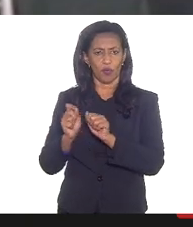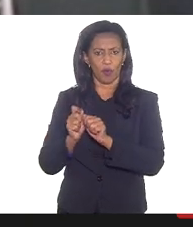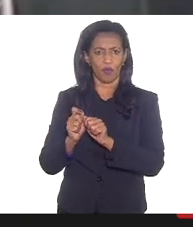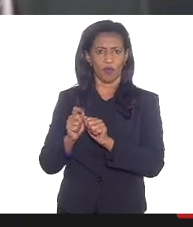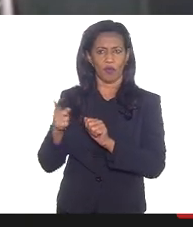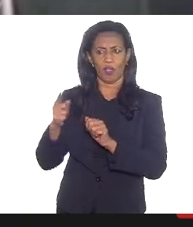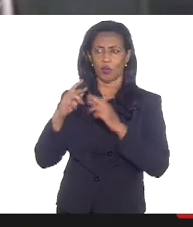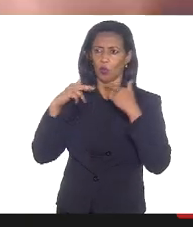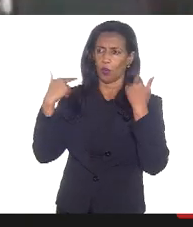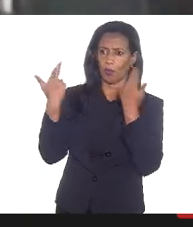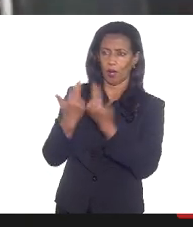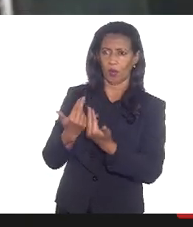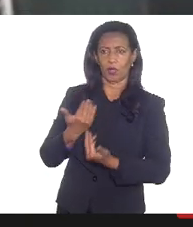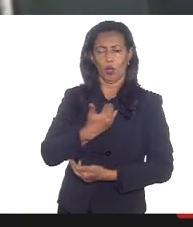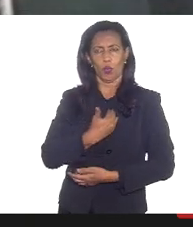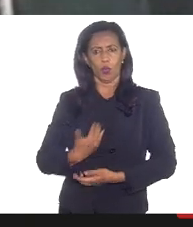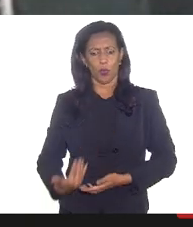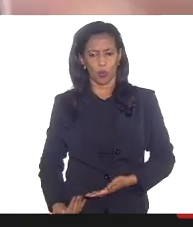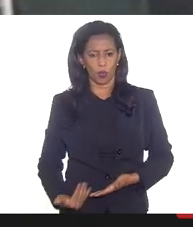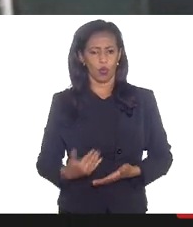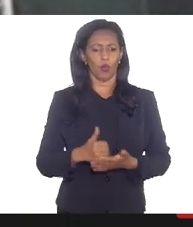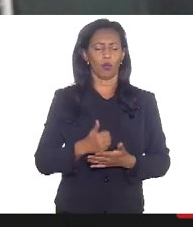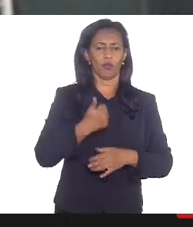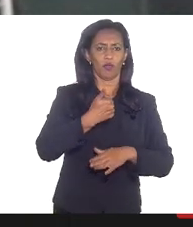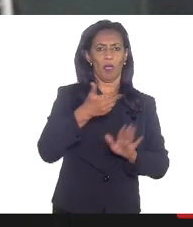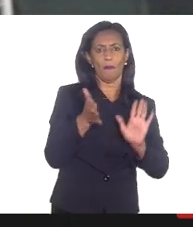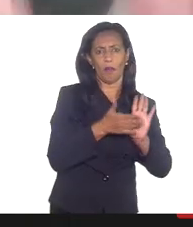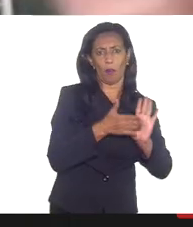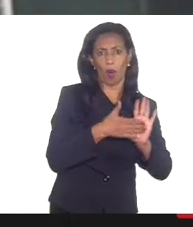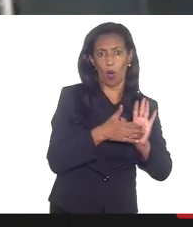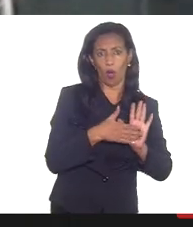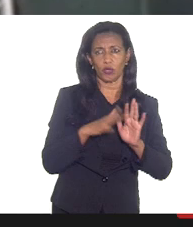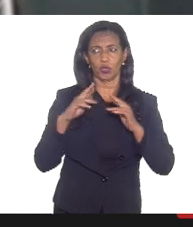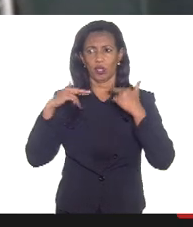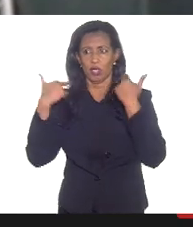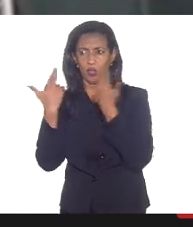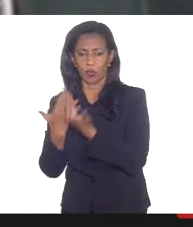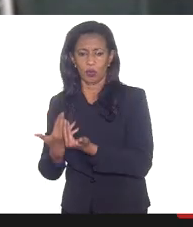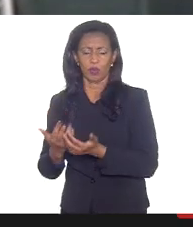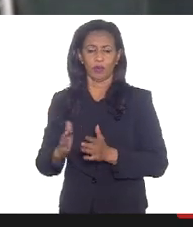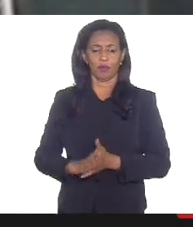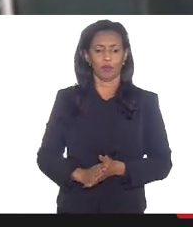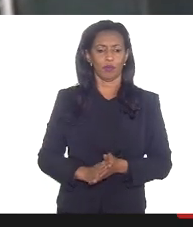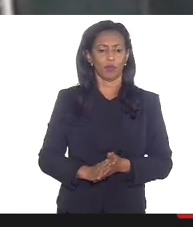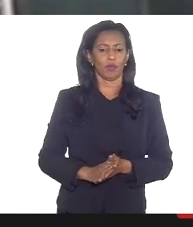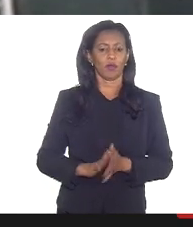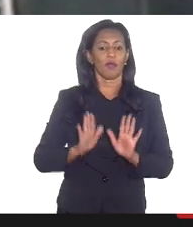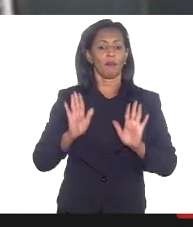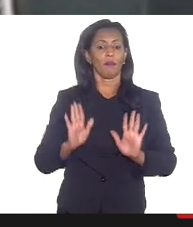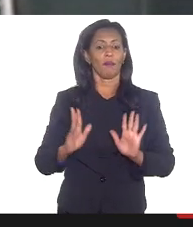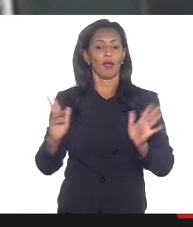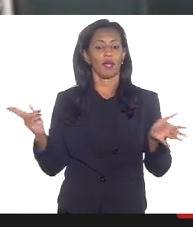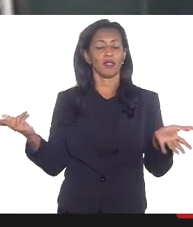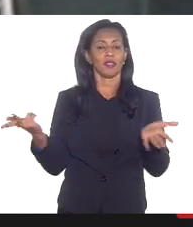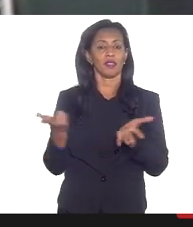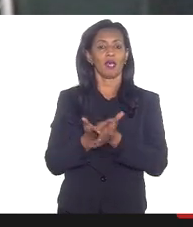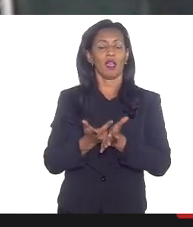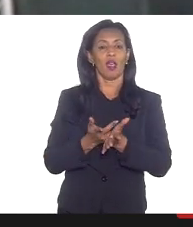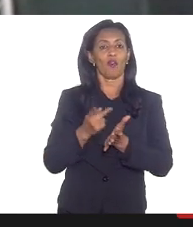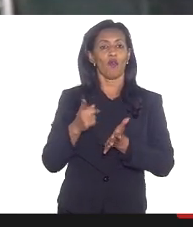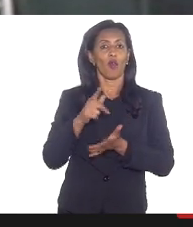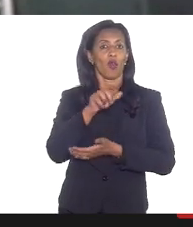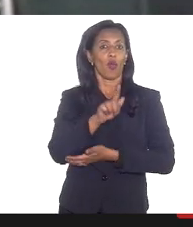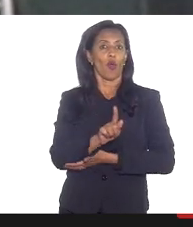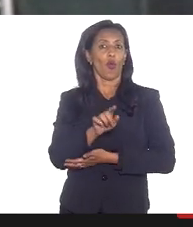pública, teve 12 milhões de propostas no governo Dilma, mas isso foi durante o golpe.